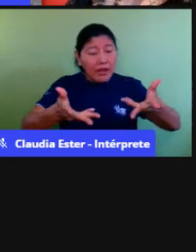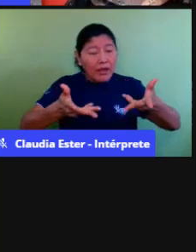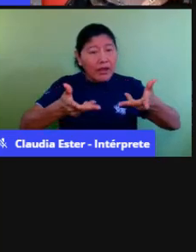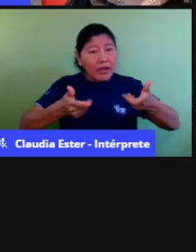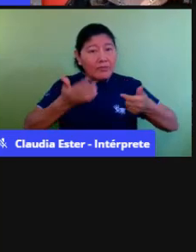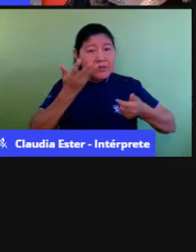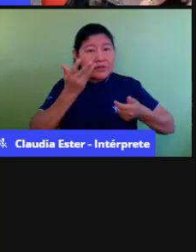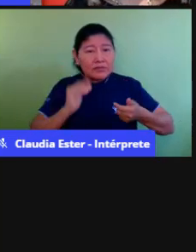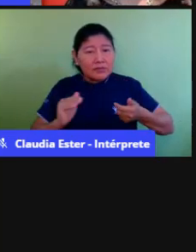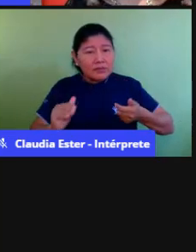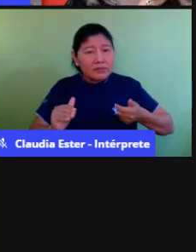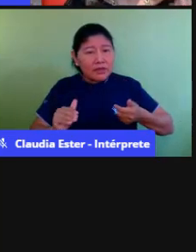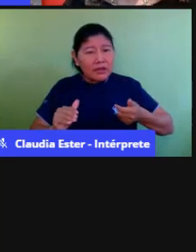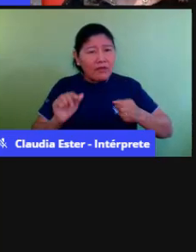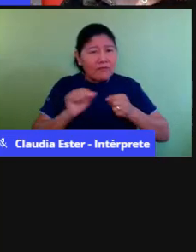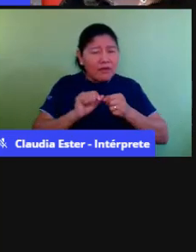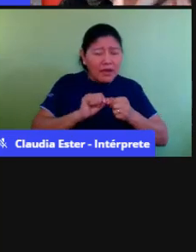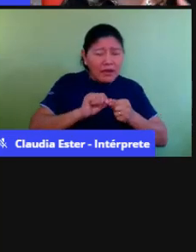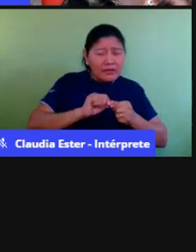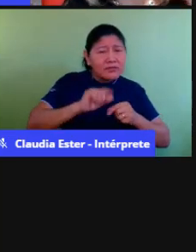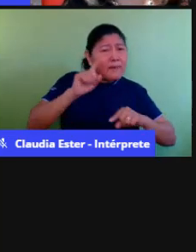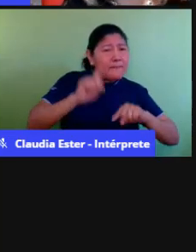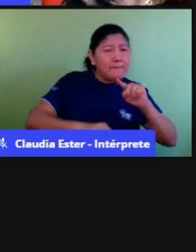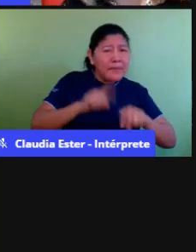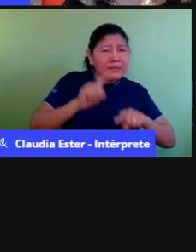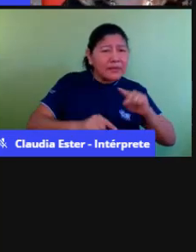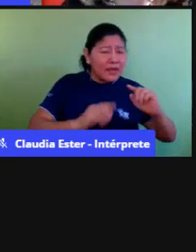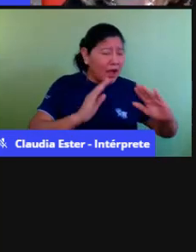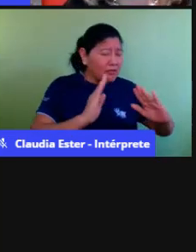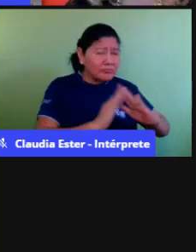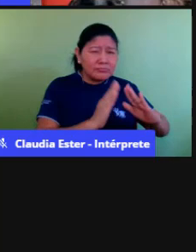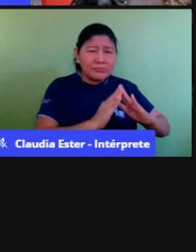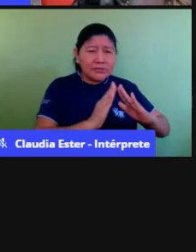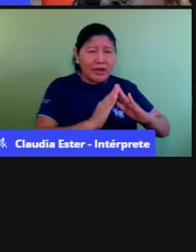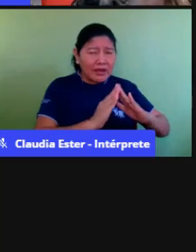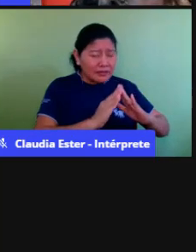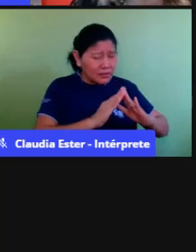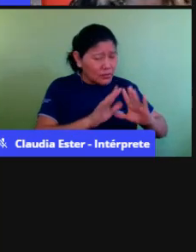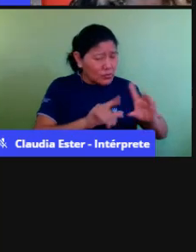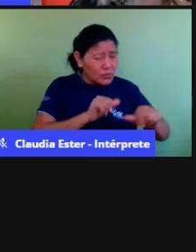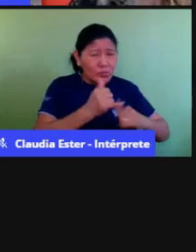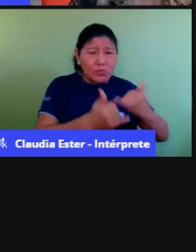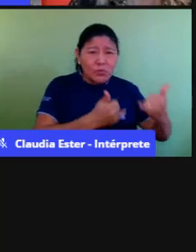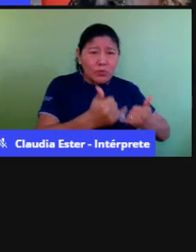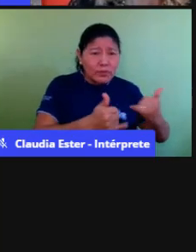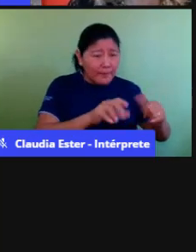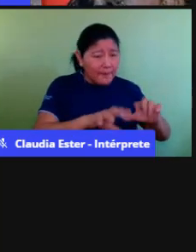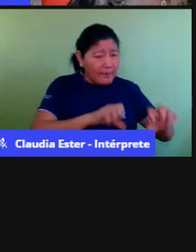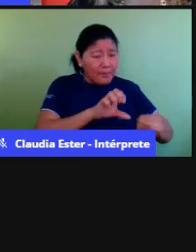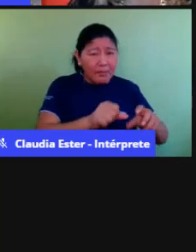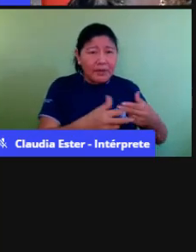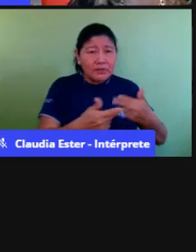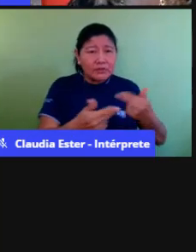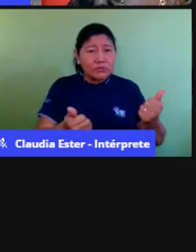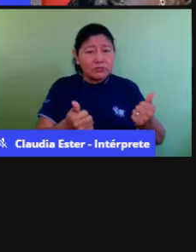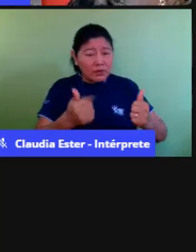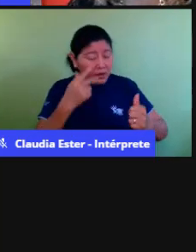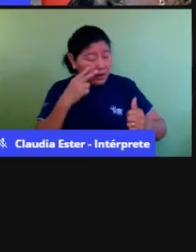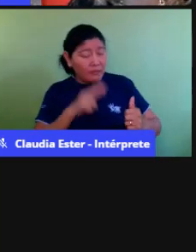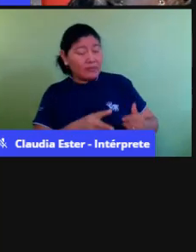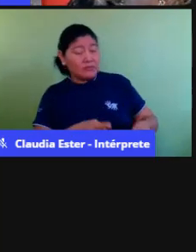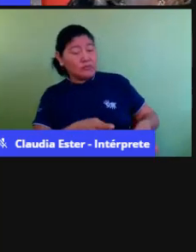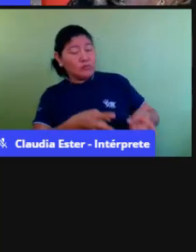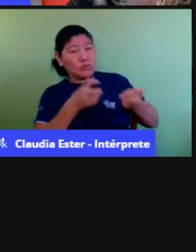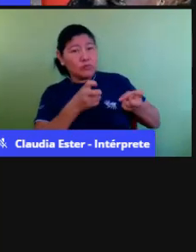com tapaué, com tampa, com trigo, fazendo a bagunça dela ali, mas esse brincar, ele ajuda a desenvolver as habilidades